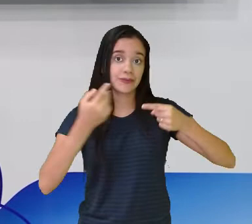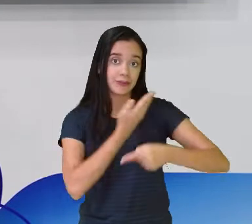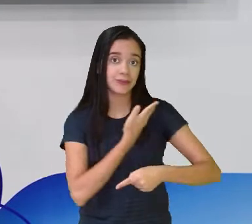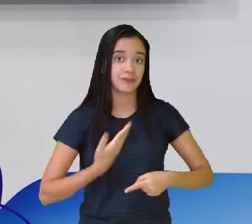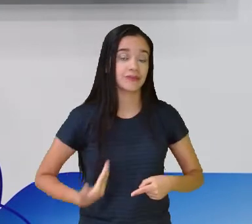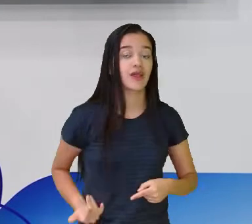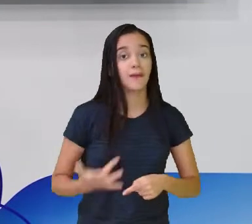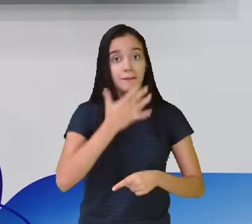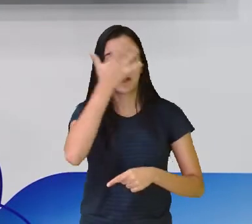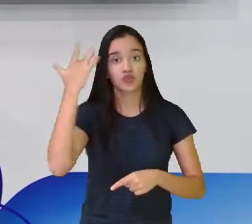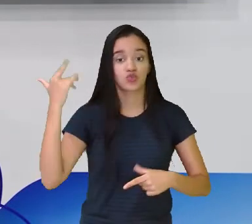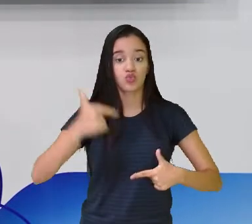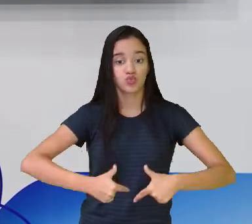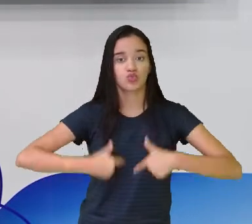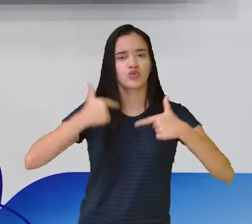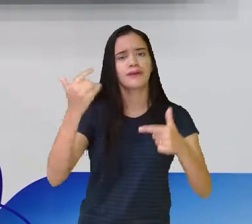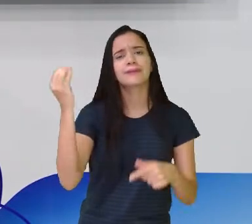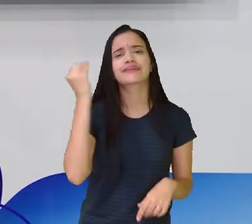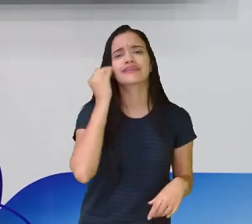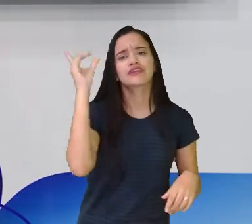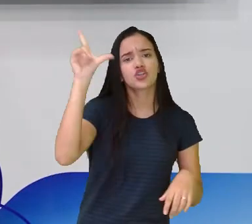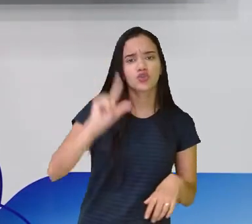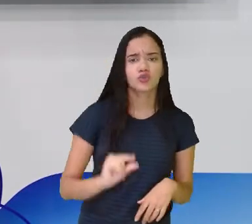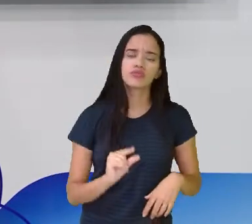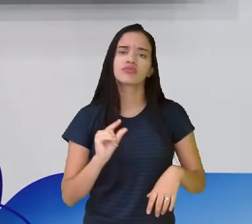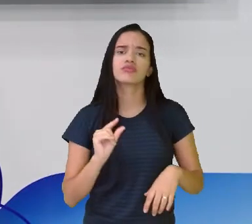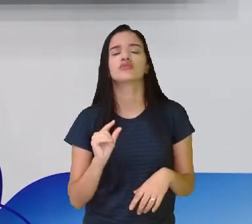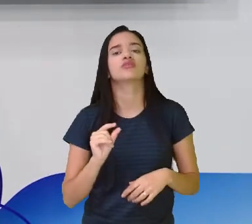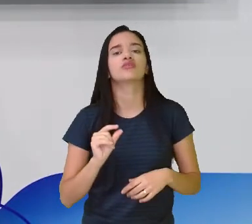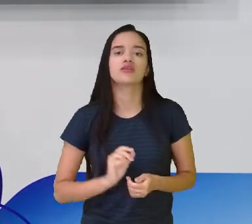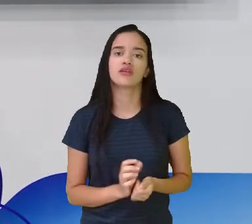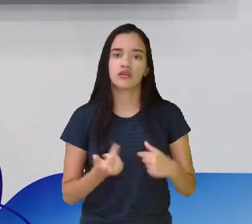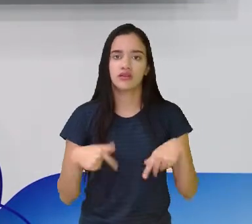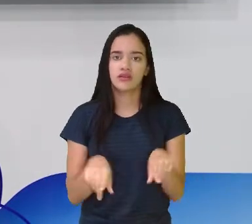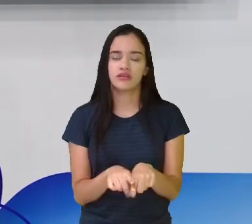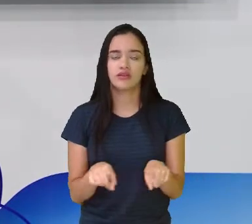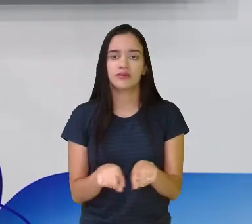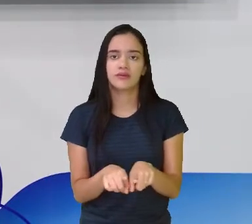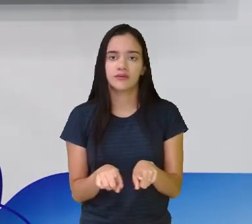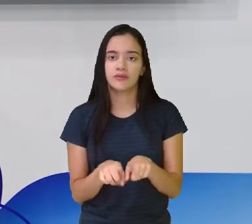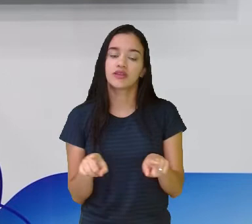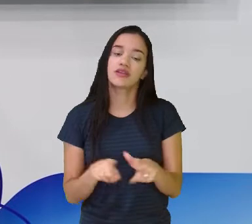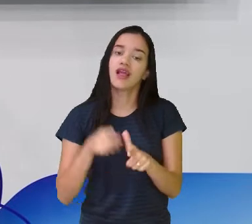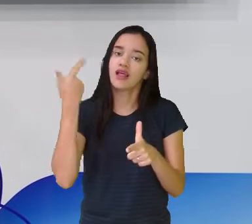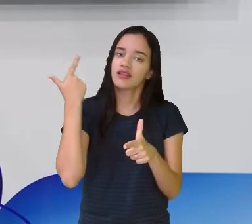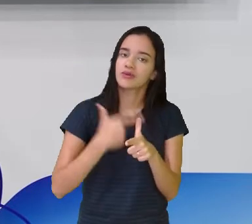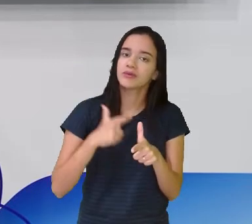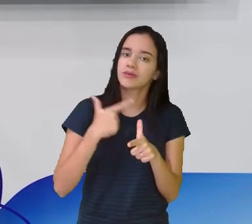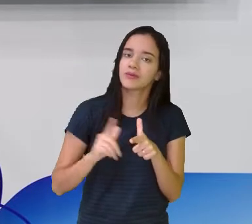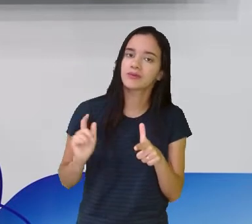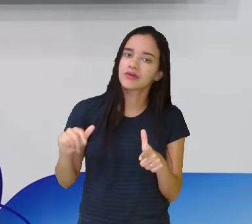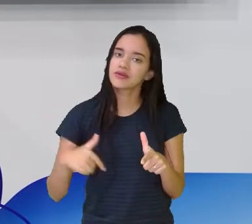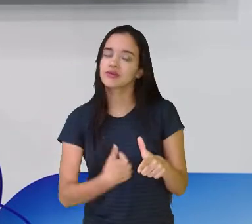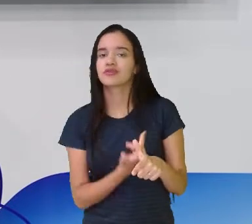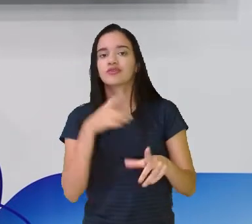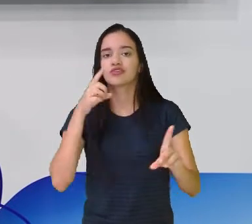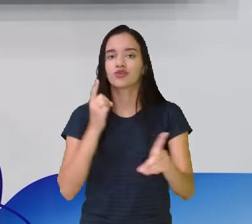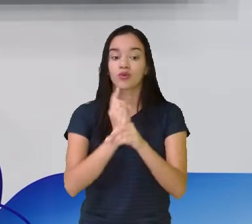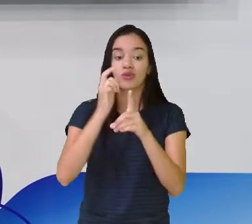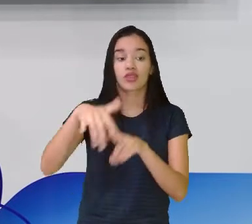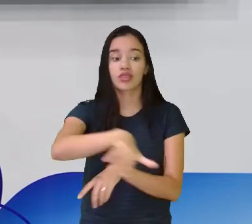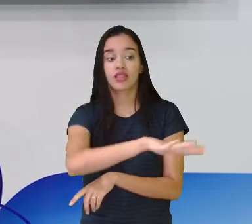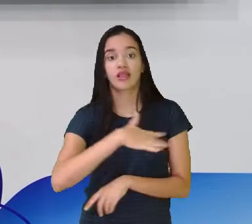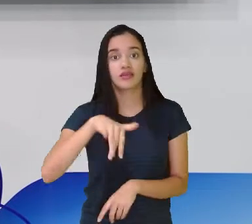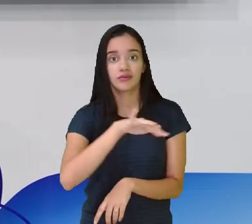lutam o tempo todo para tentar diminuir pelo menos os efeitos nocivos desses problemas que a gente encontra lá nessa